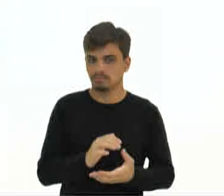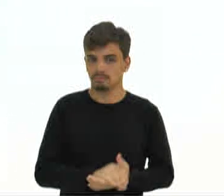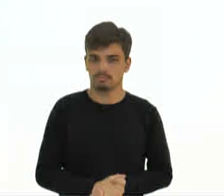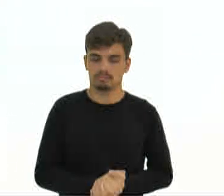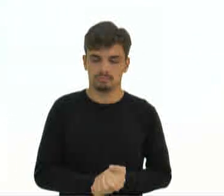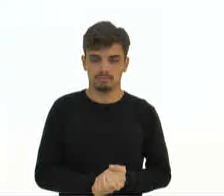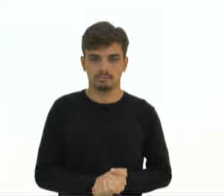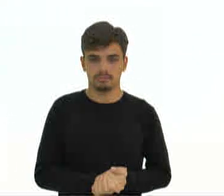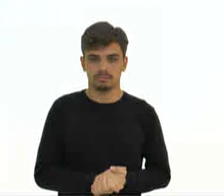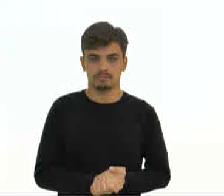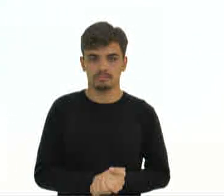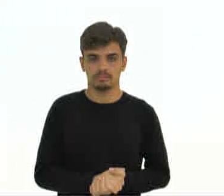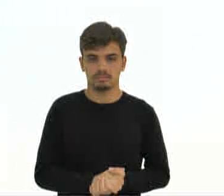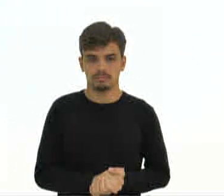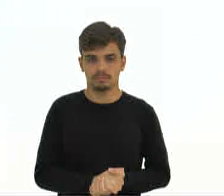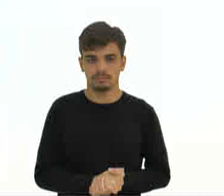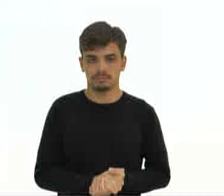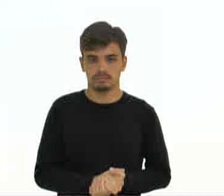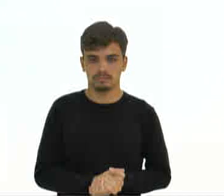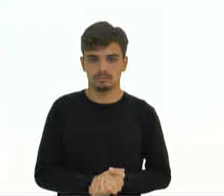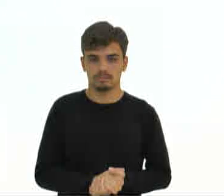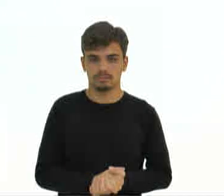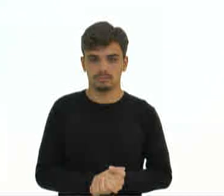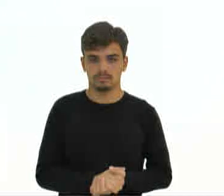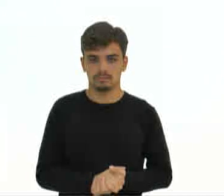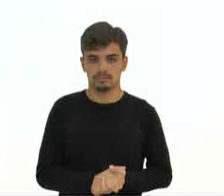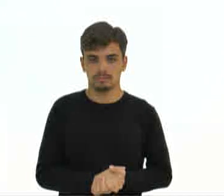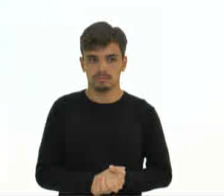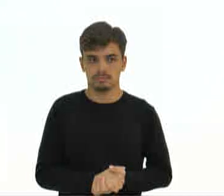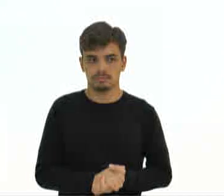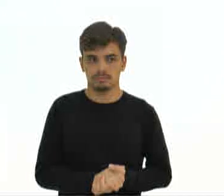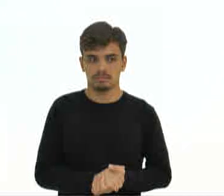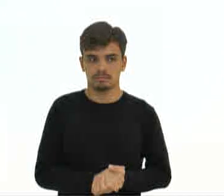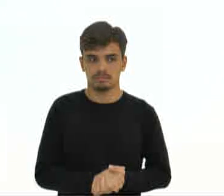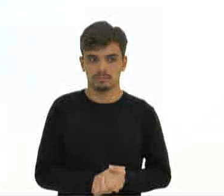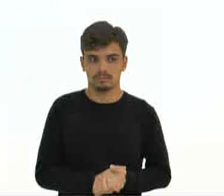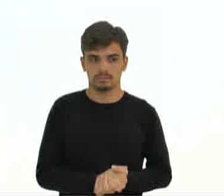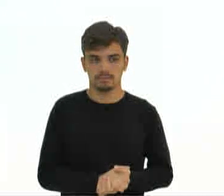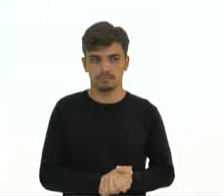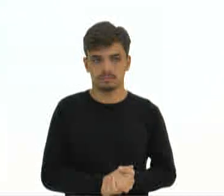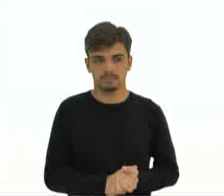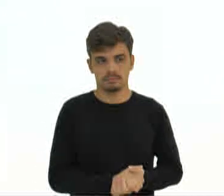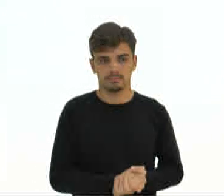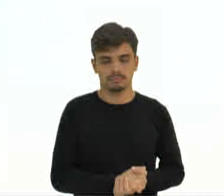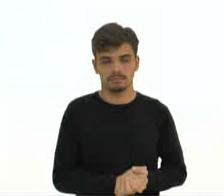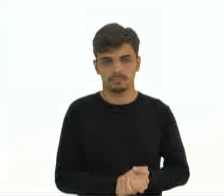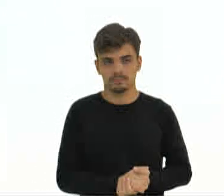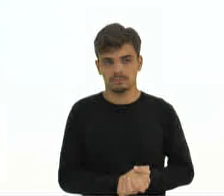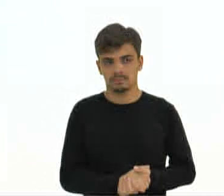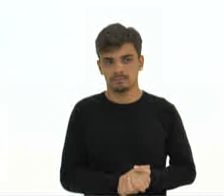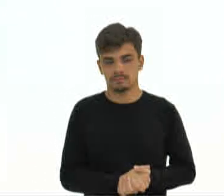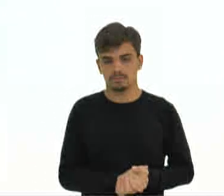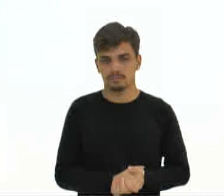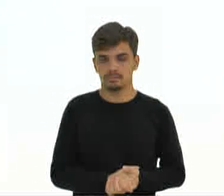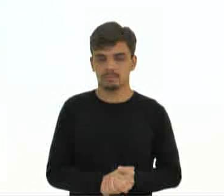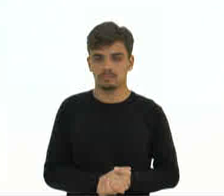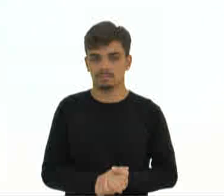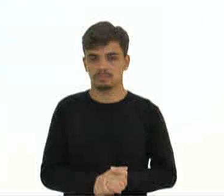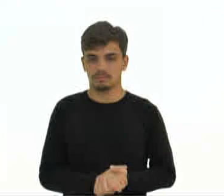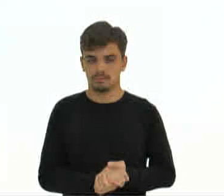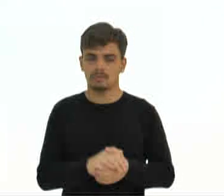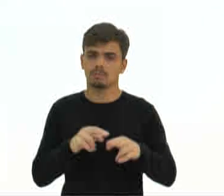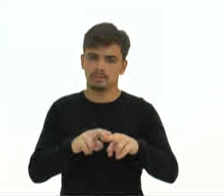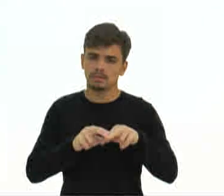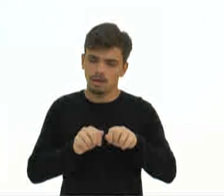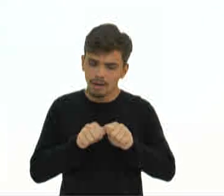seu professor e uma nota será atribuída. Comparte tua atividade em las redes sociais. Compartilhe